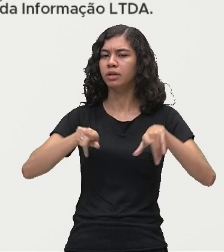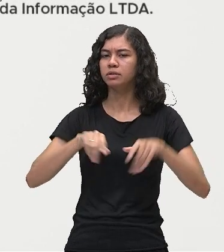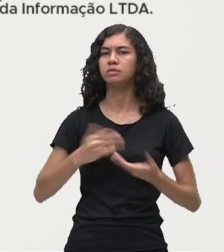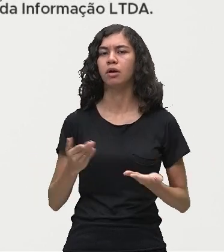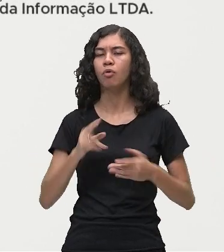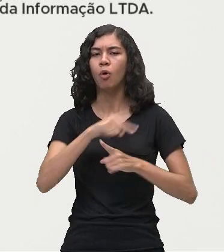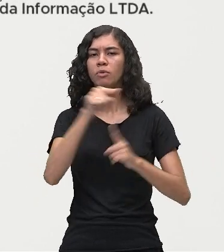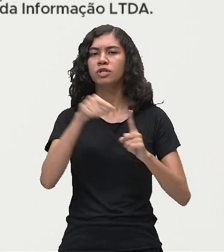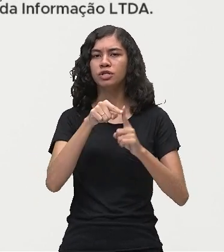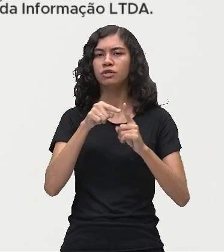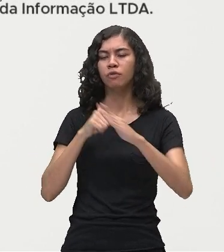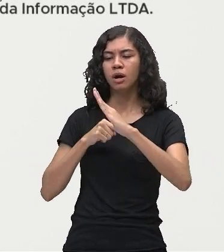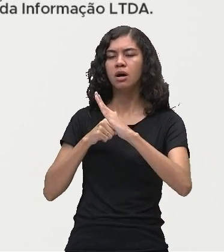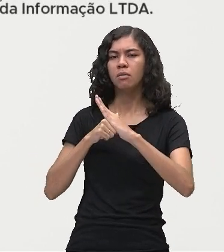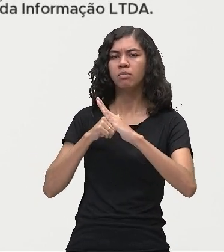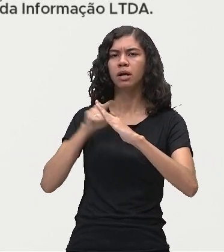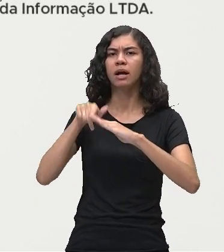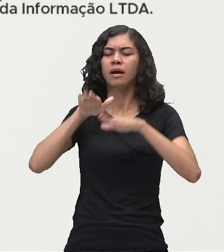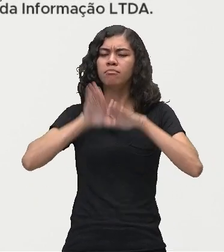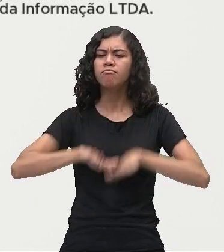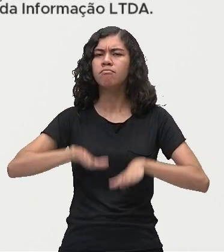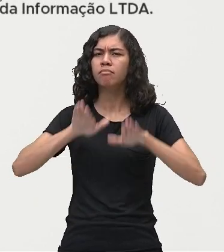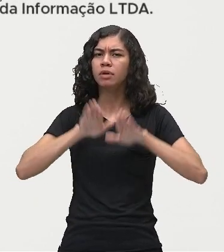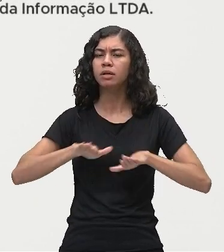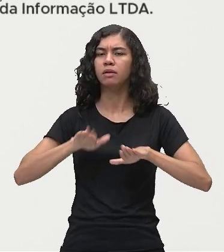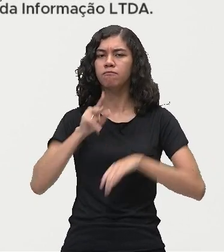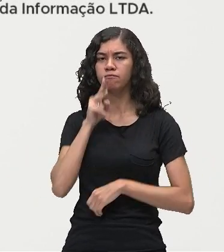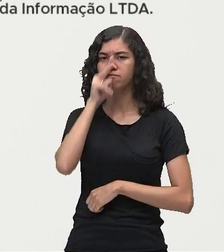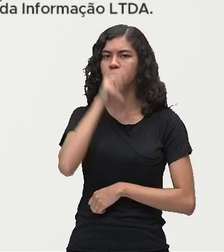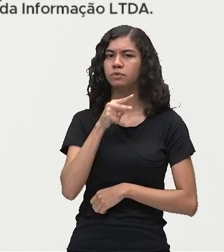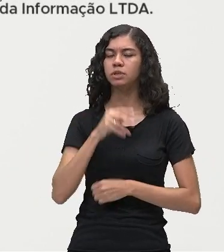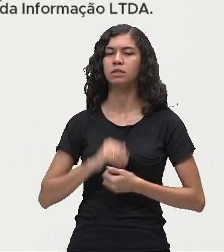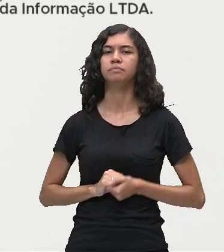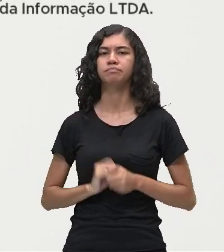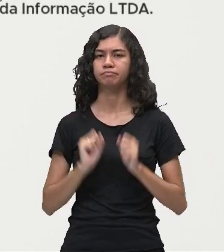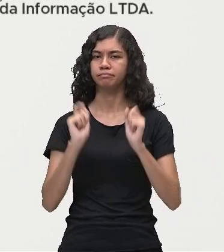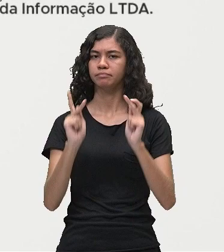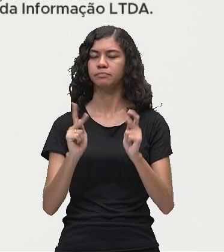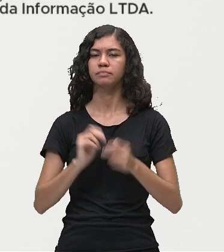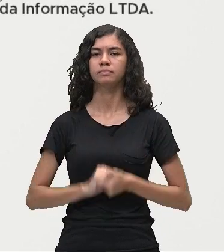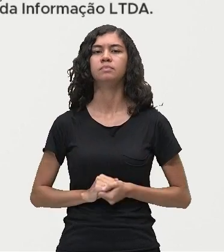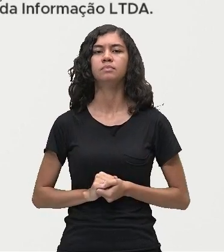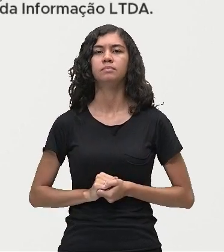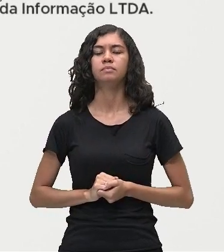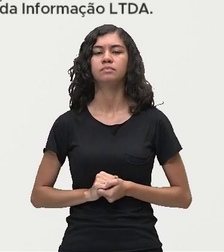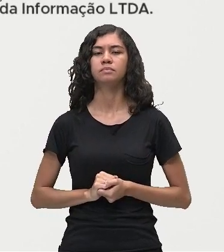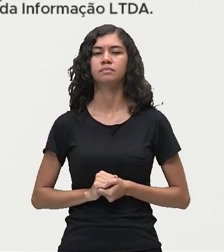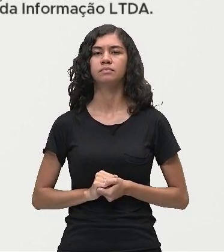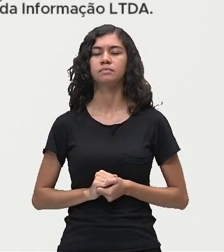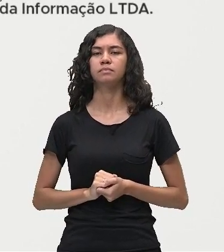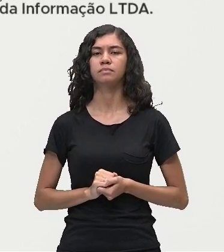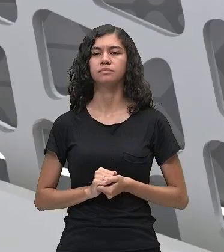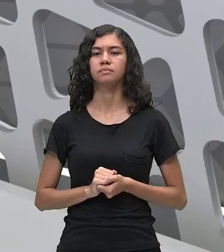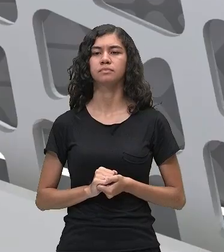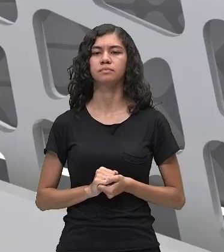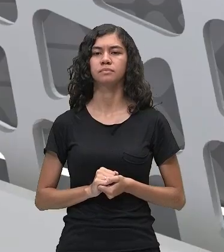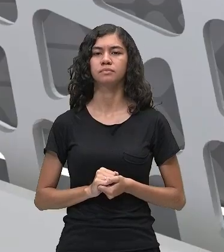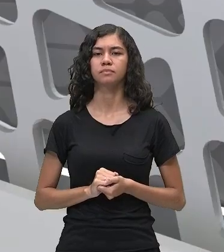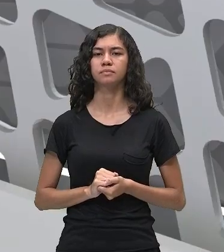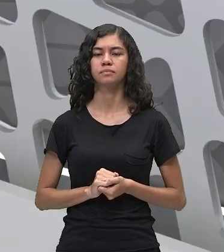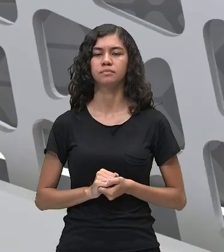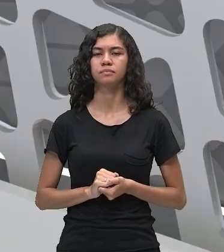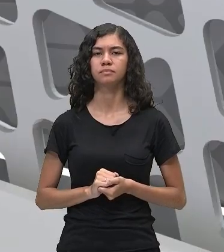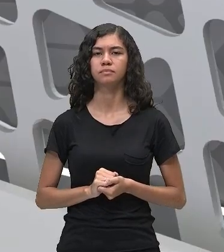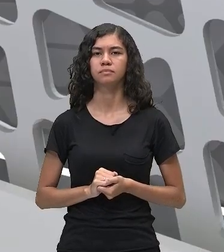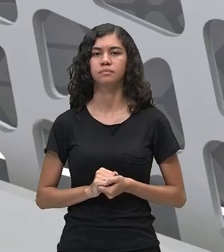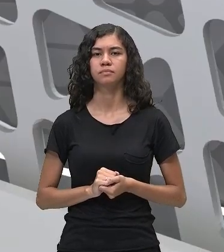rampa, para ela diminuir a nossa força, ok? Então vamos lá, vamos de novo. O que a gente está